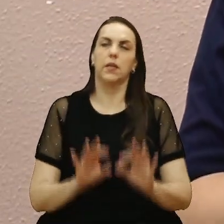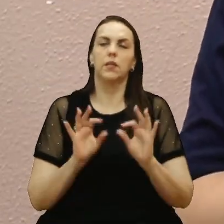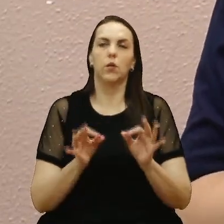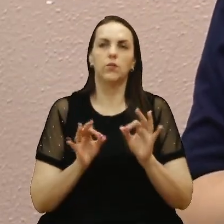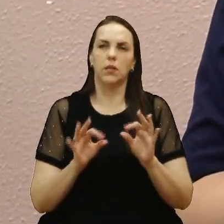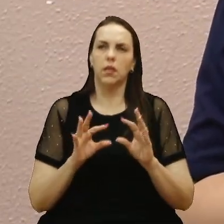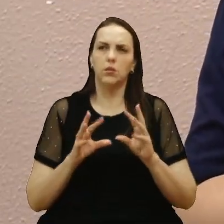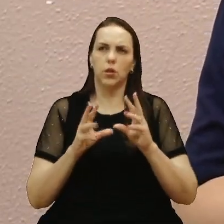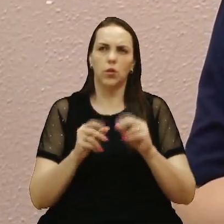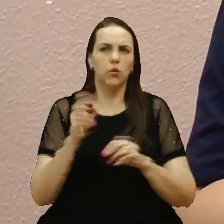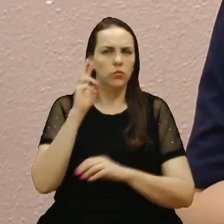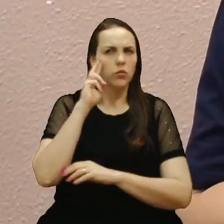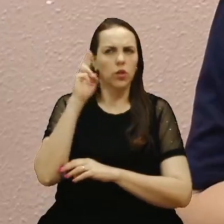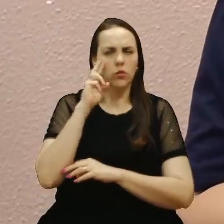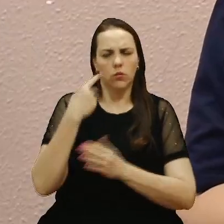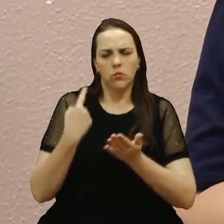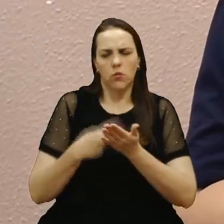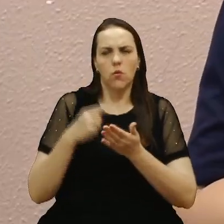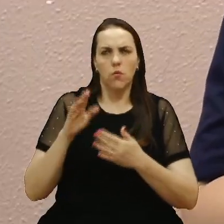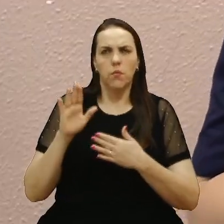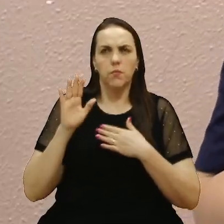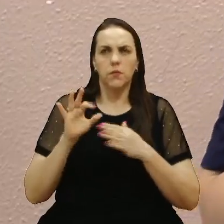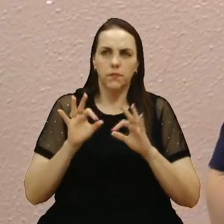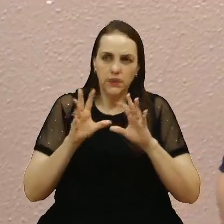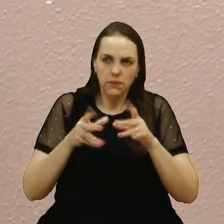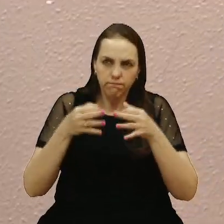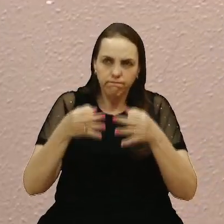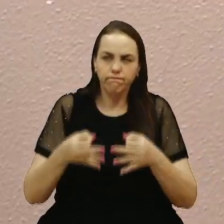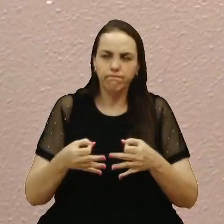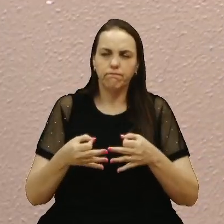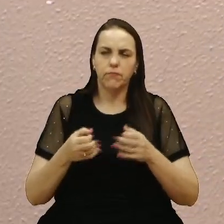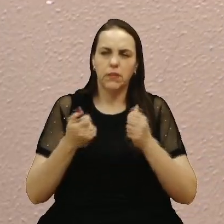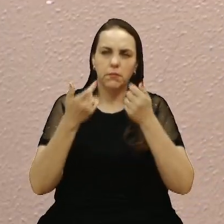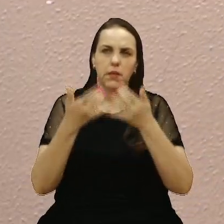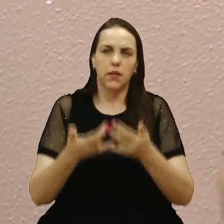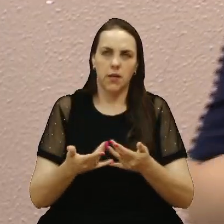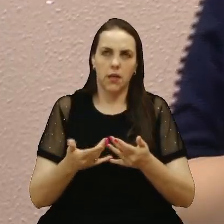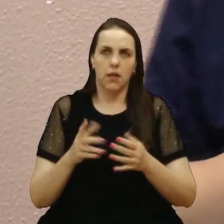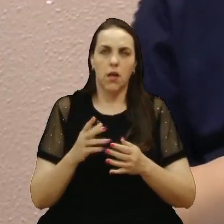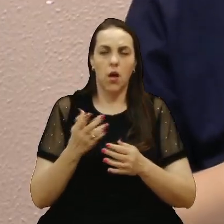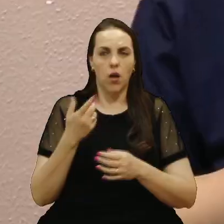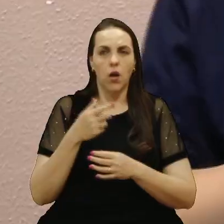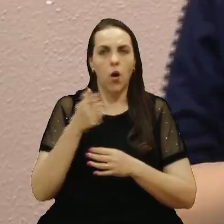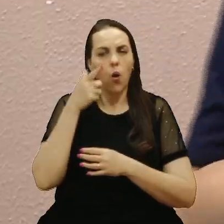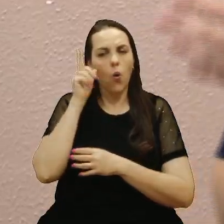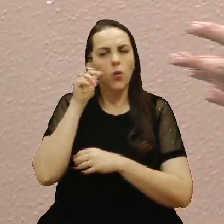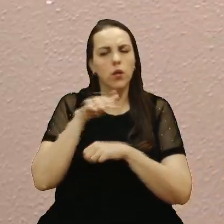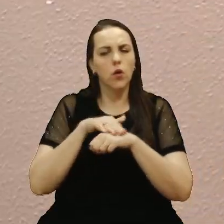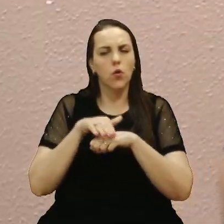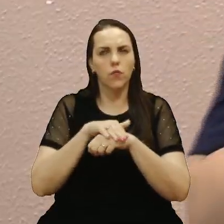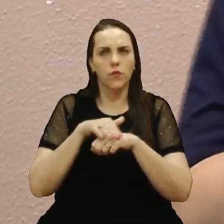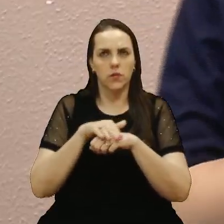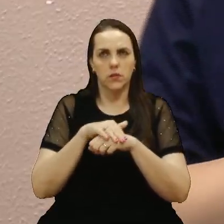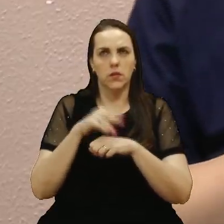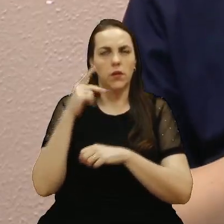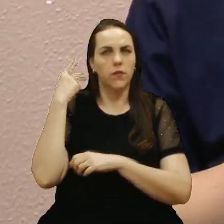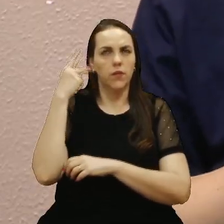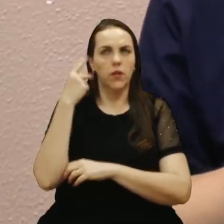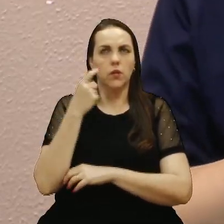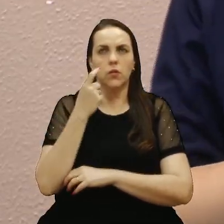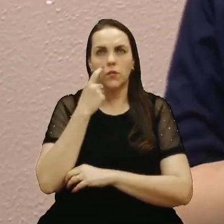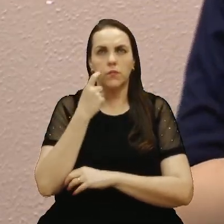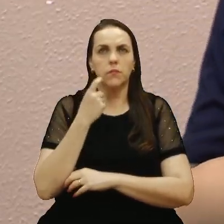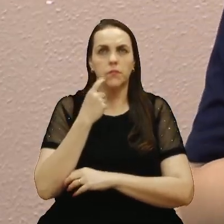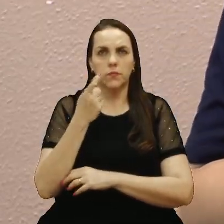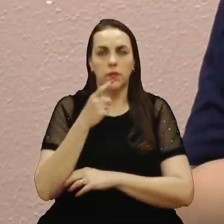Então, que a gente possa também pensar dentro dessa realidade. Ontem nós conversava com o vereador Wagner, conversava com o líder do governo, Daniel